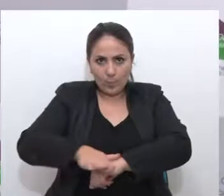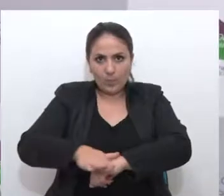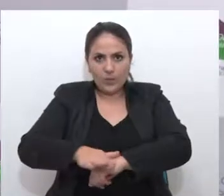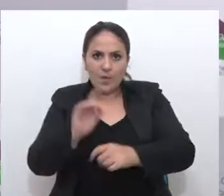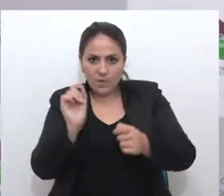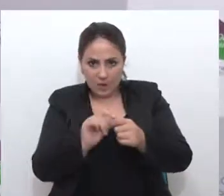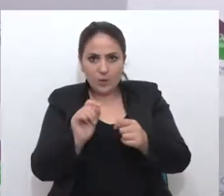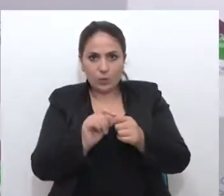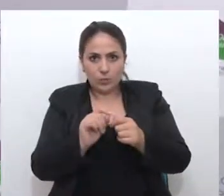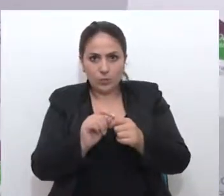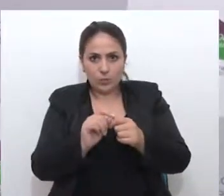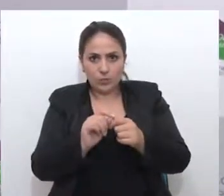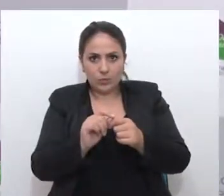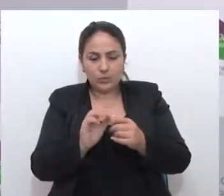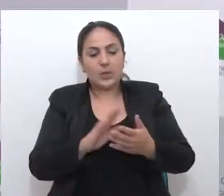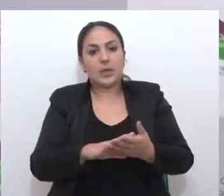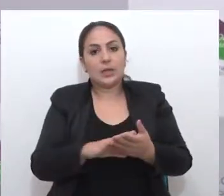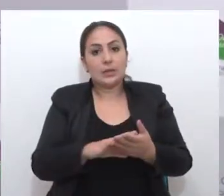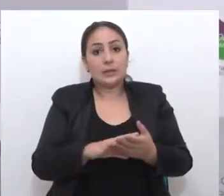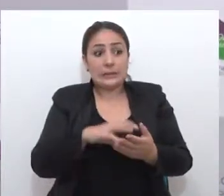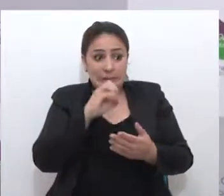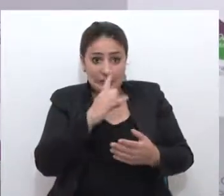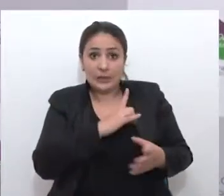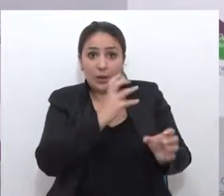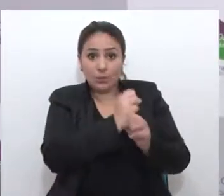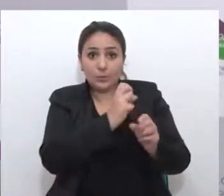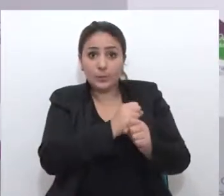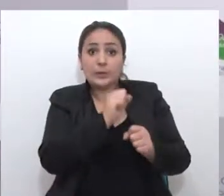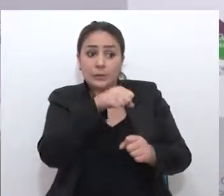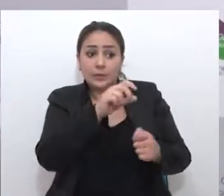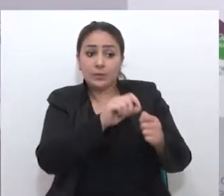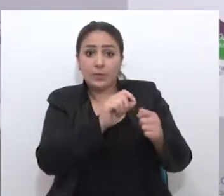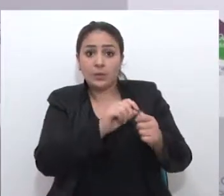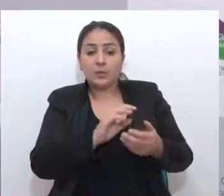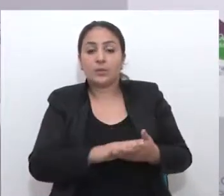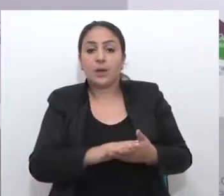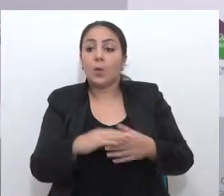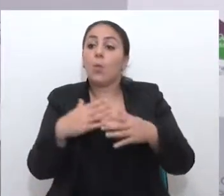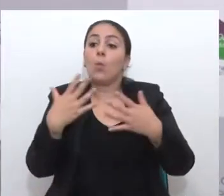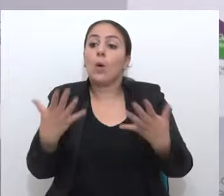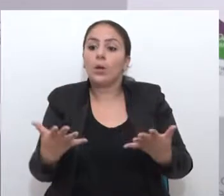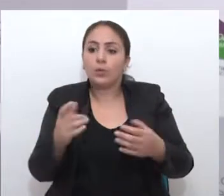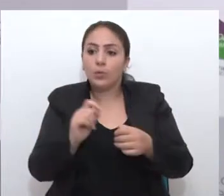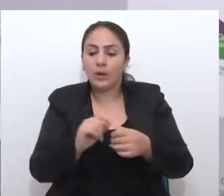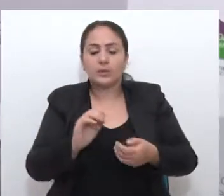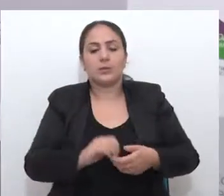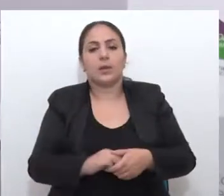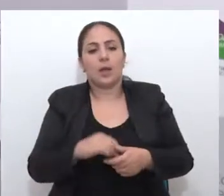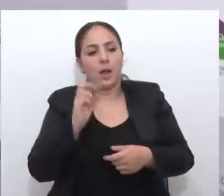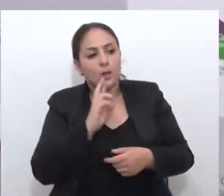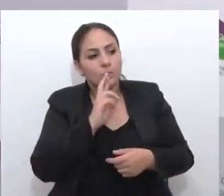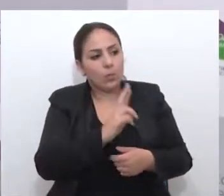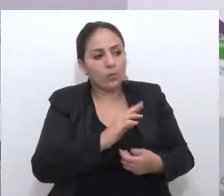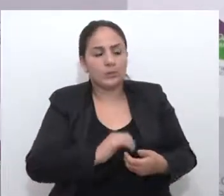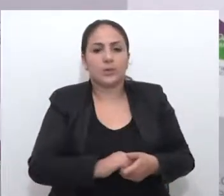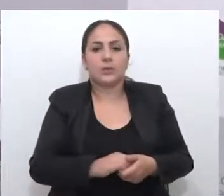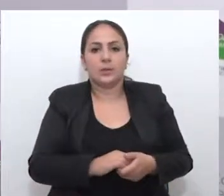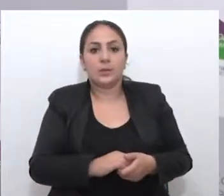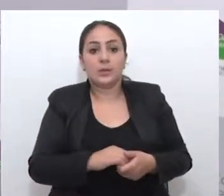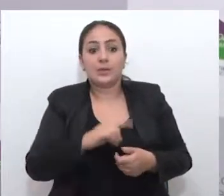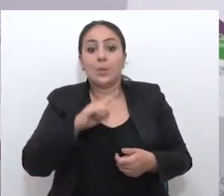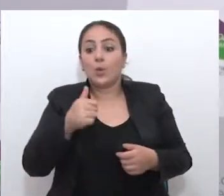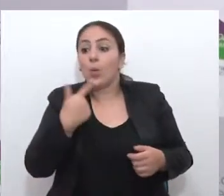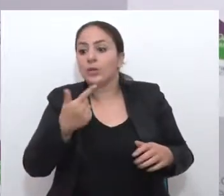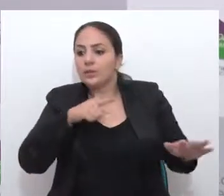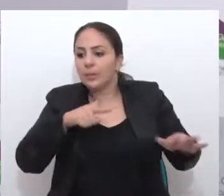está recepcionado no orçamento, nós vamos fazer. Quando será feito? E na semana seguinte já vem outra rua, então não está